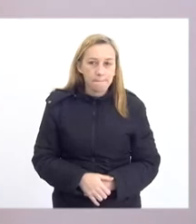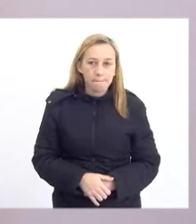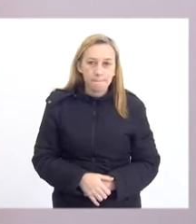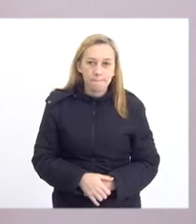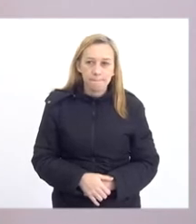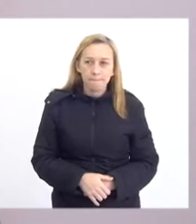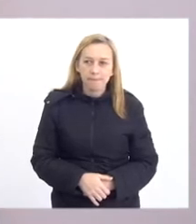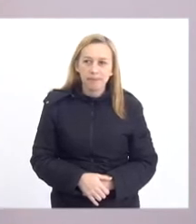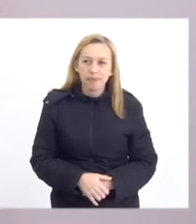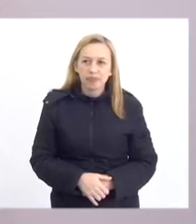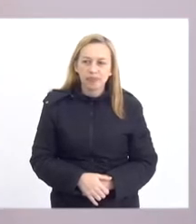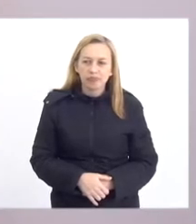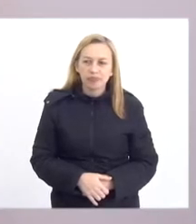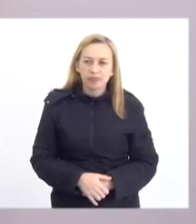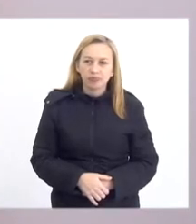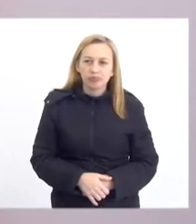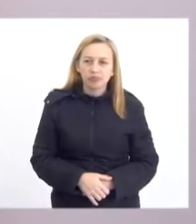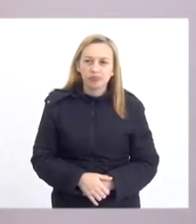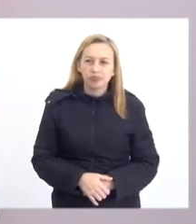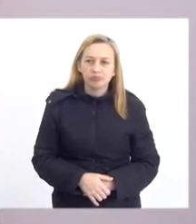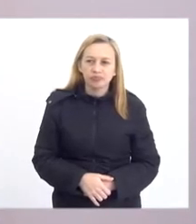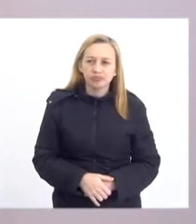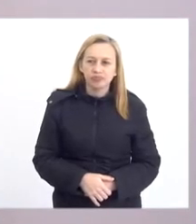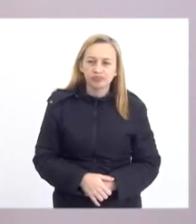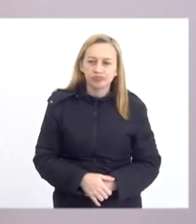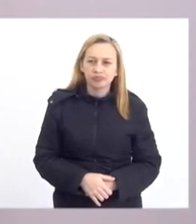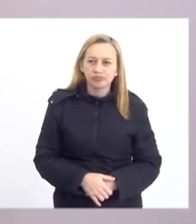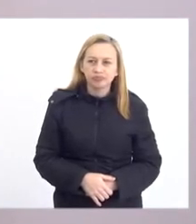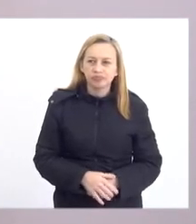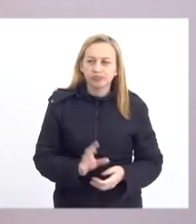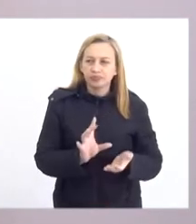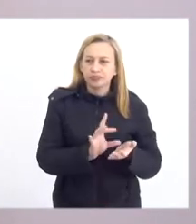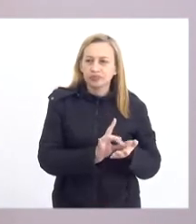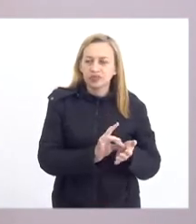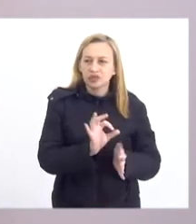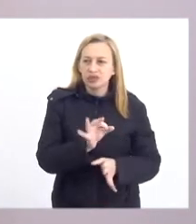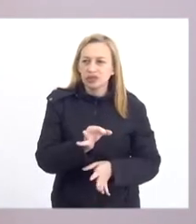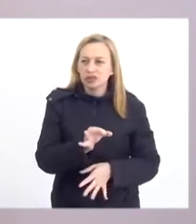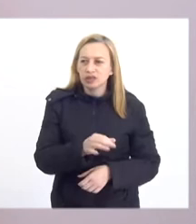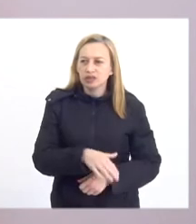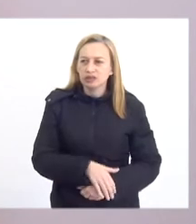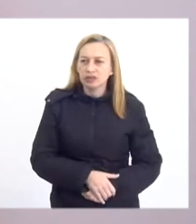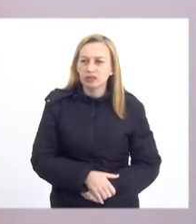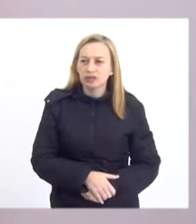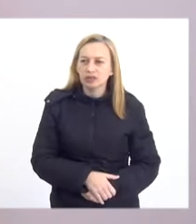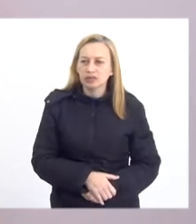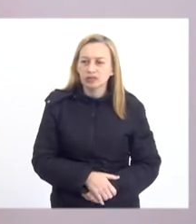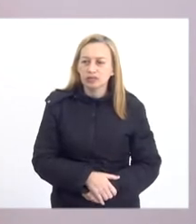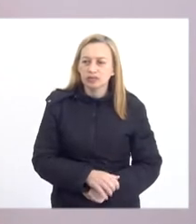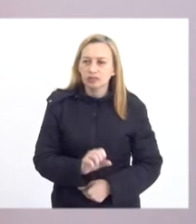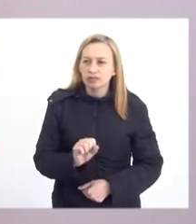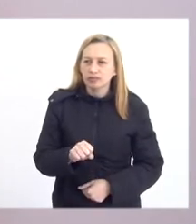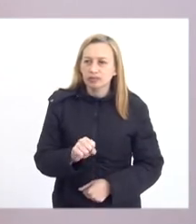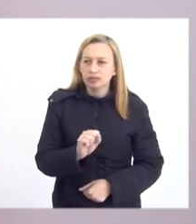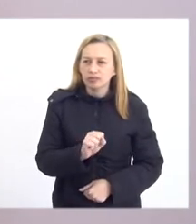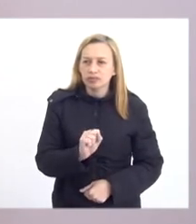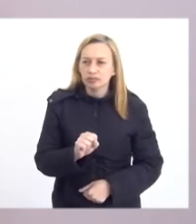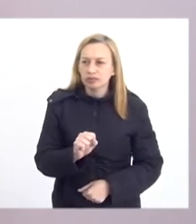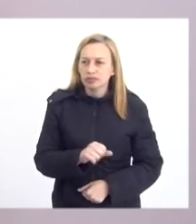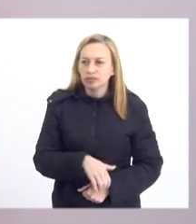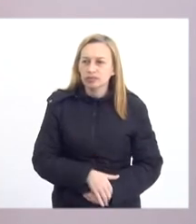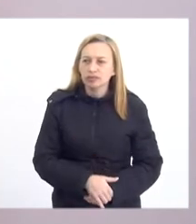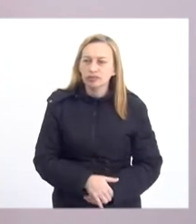Bem. Qual o problema? É a mesma coisa. A anexação está correta. Tá.